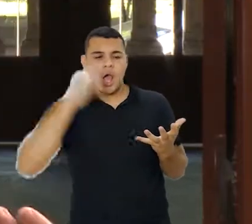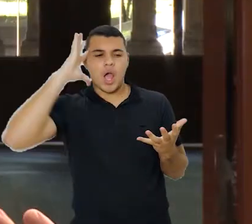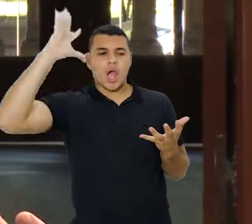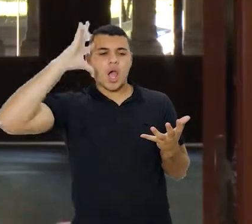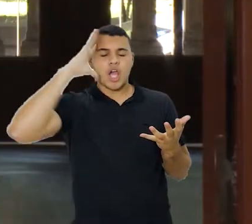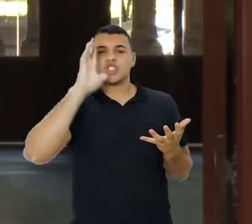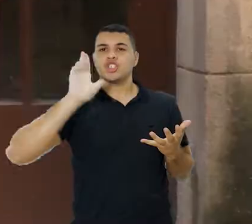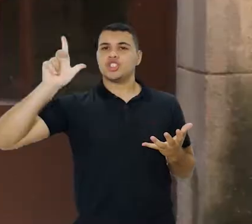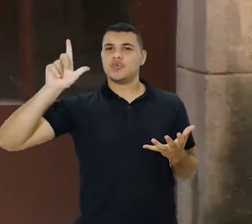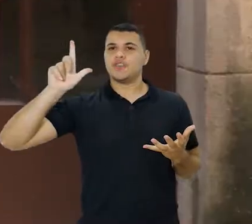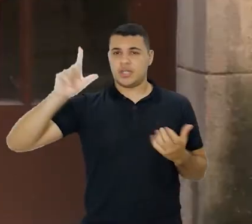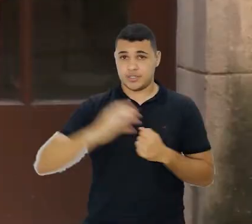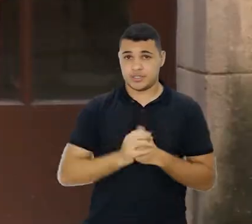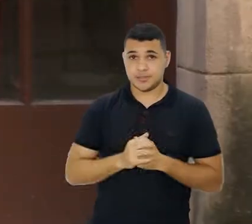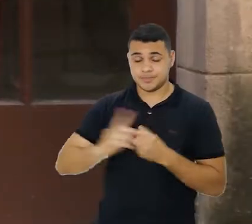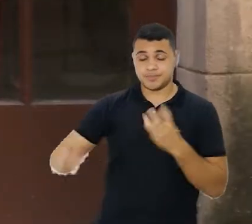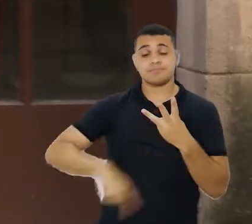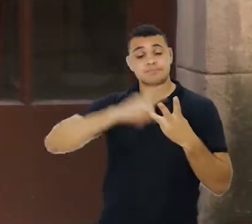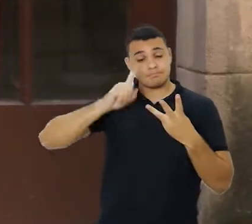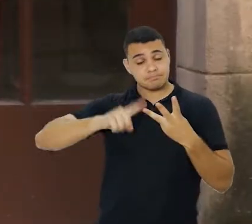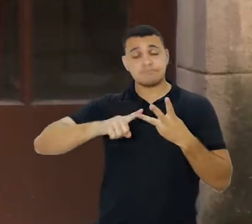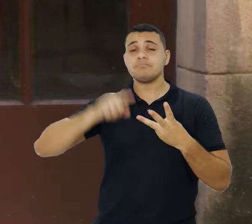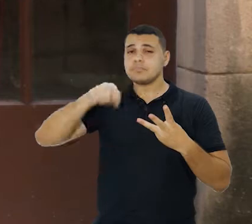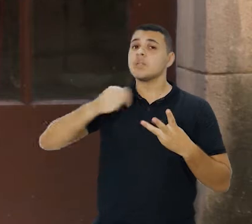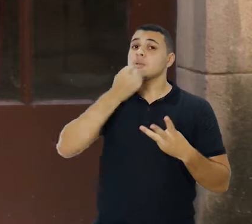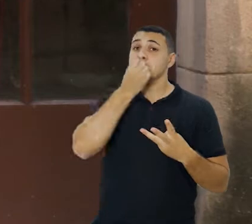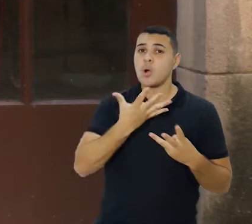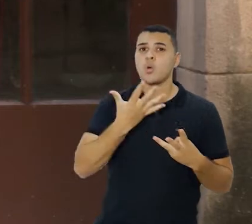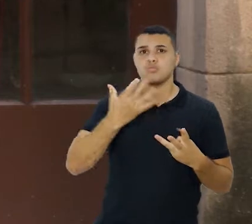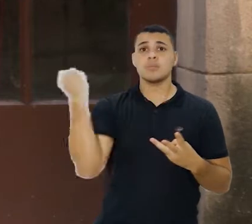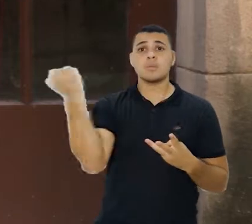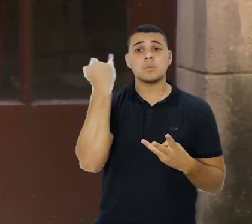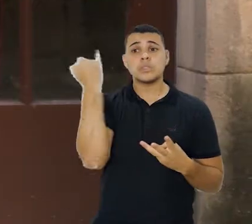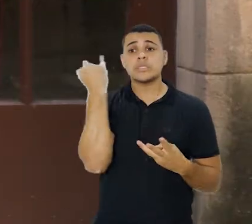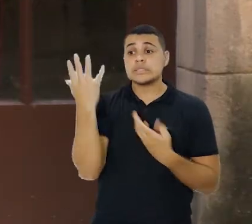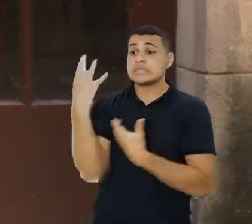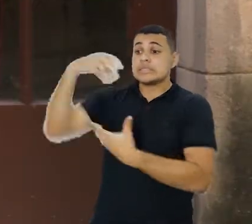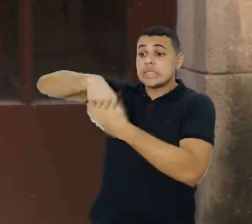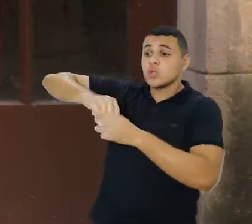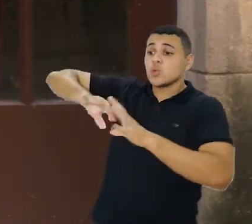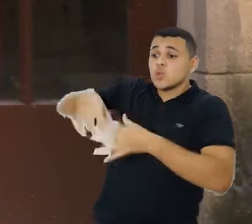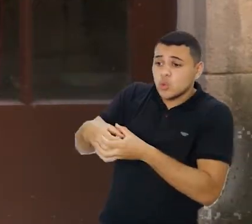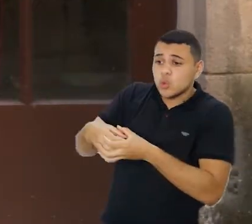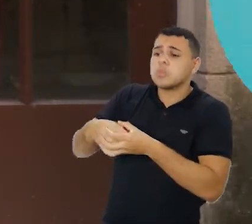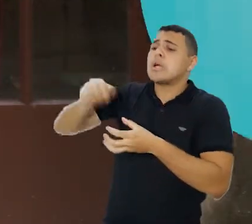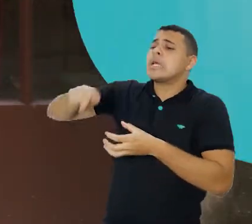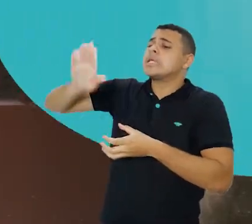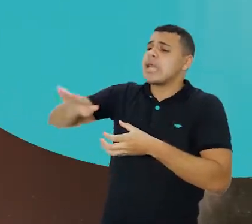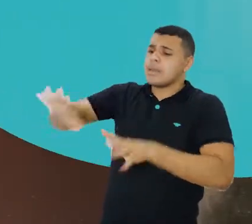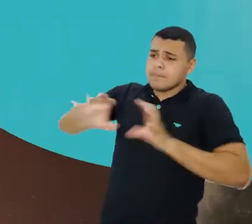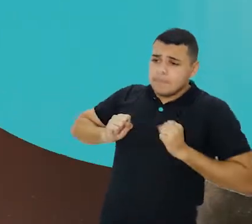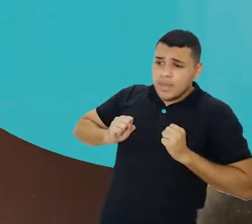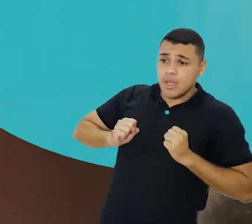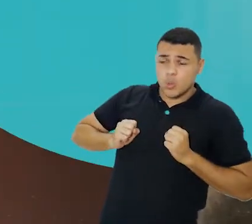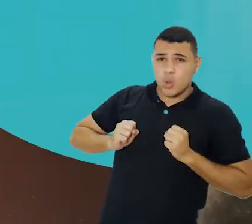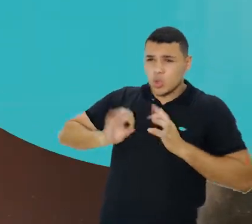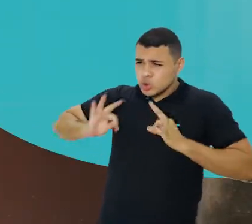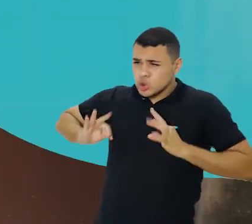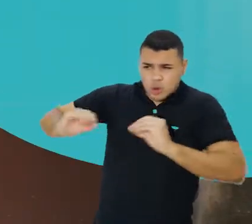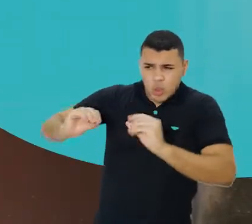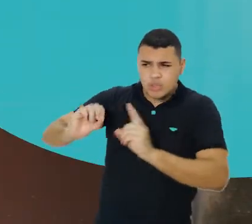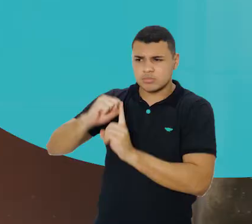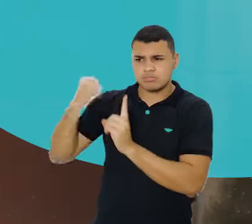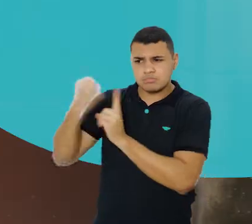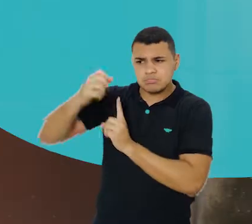Por fim, uma terceira dimensão que tem que ser considerada, quer dizer, entre quem esses casos foram